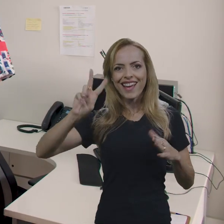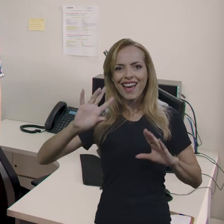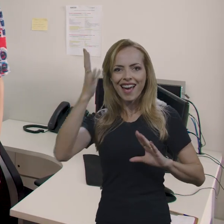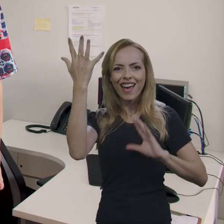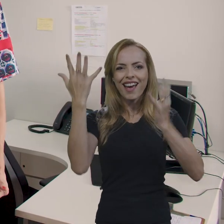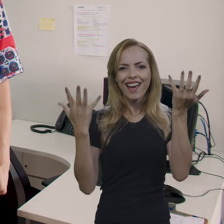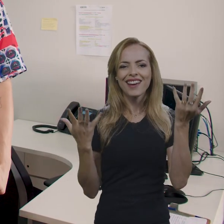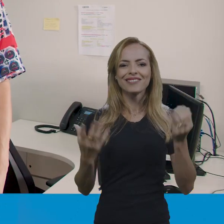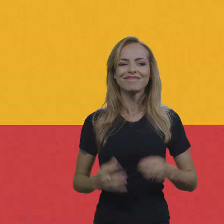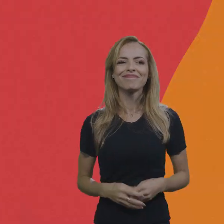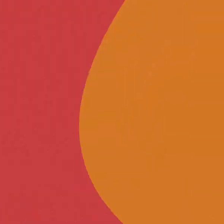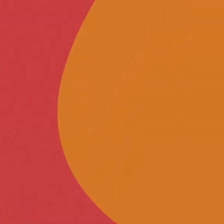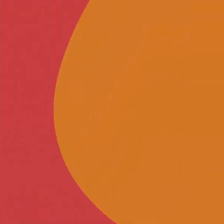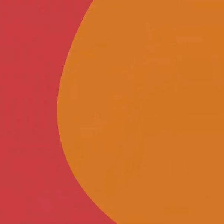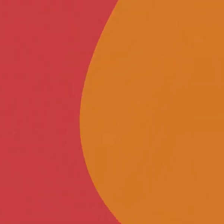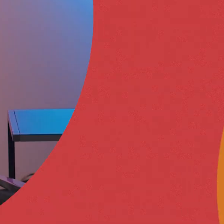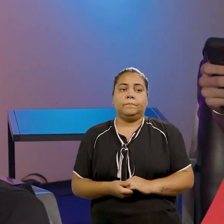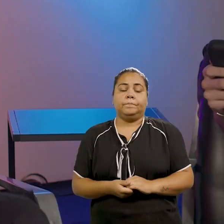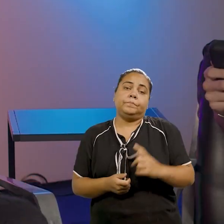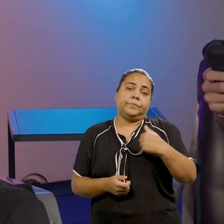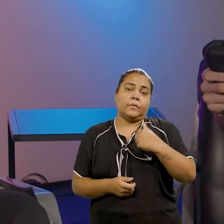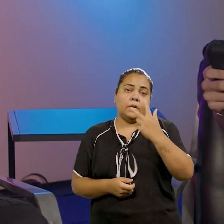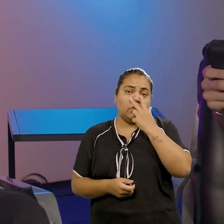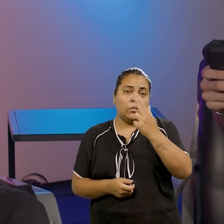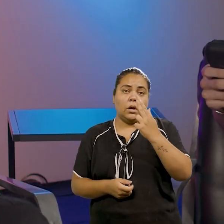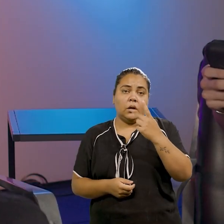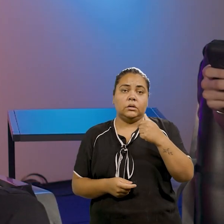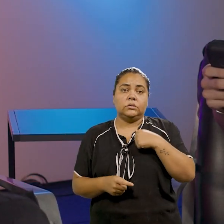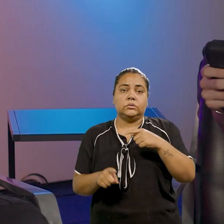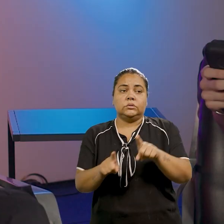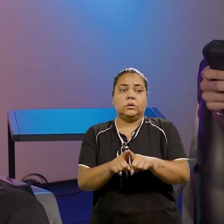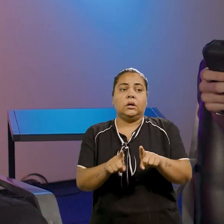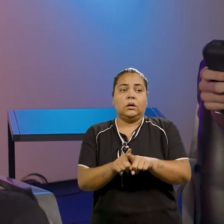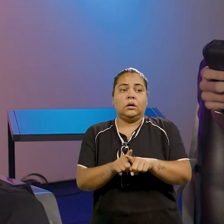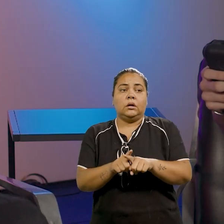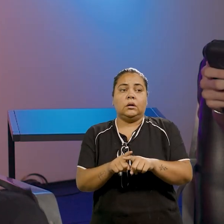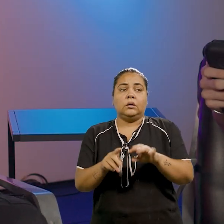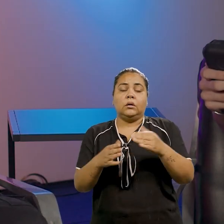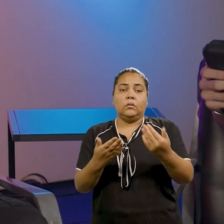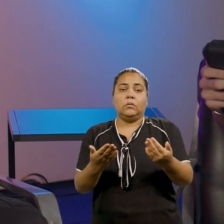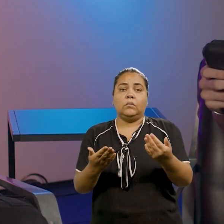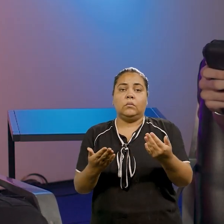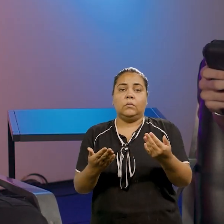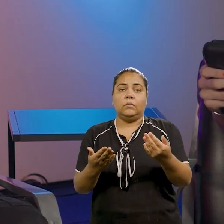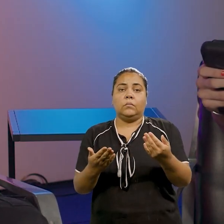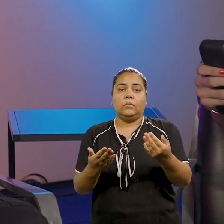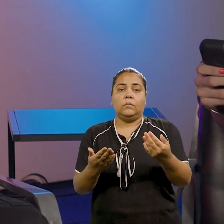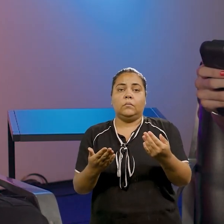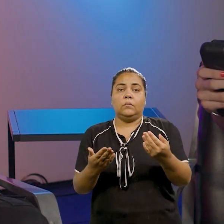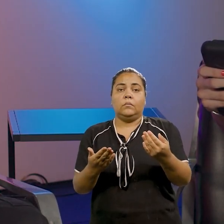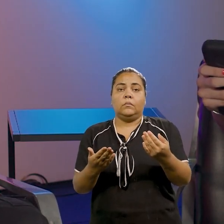dessas participações? Eu acho que a assistência vai além de